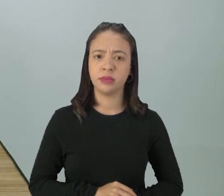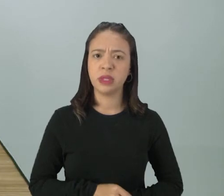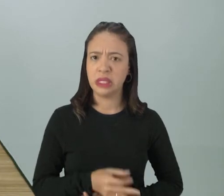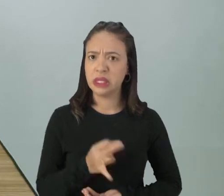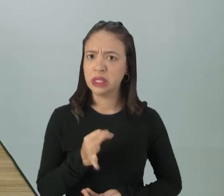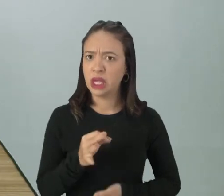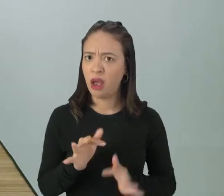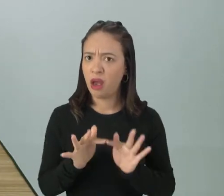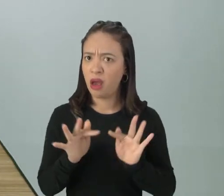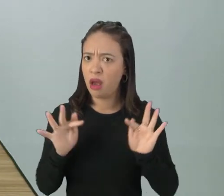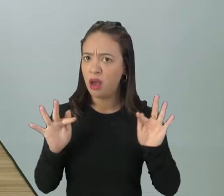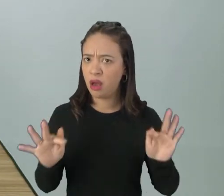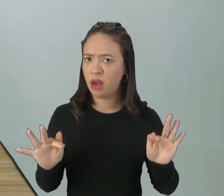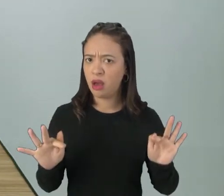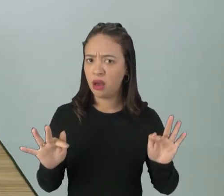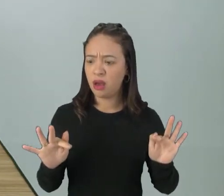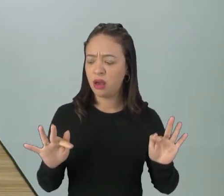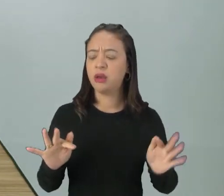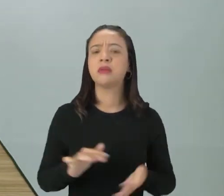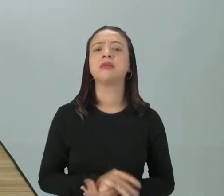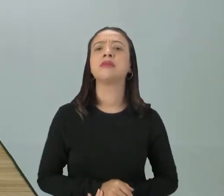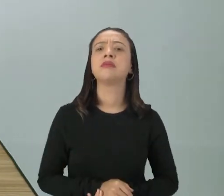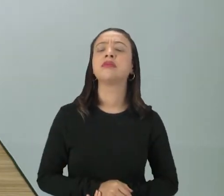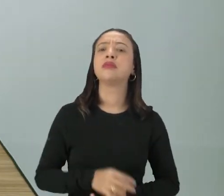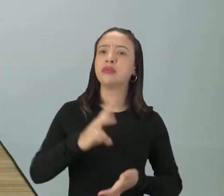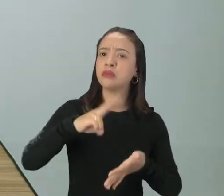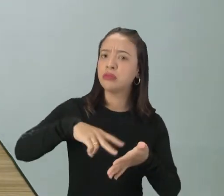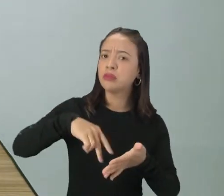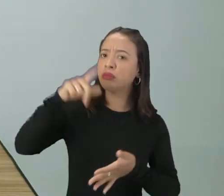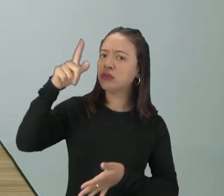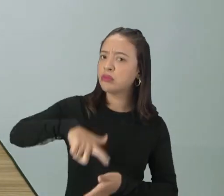correta? Vamos ler novamente.